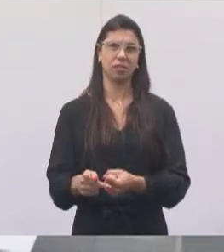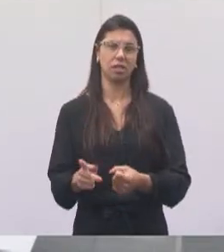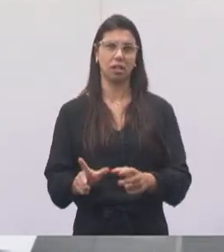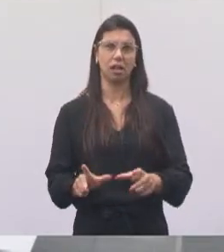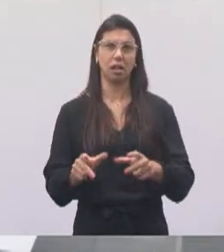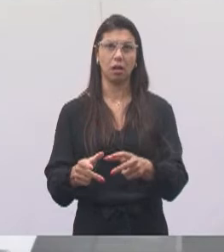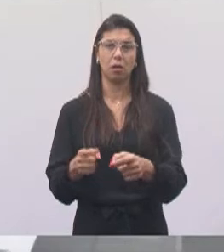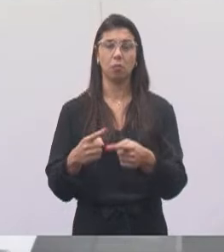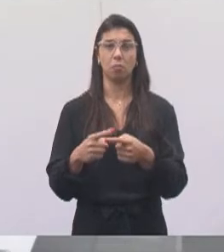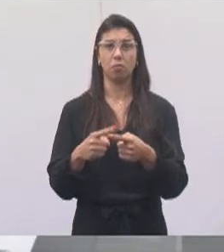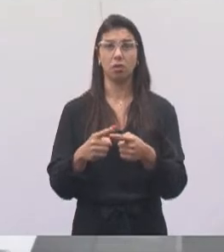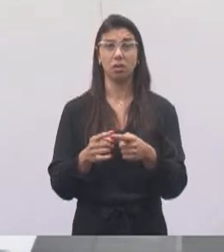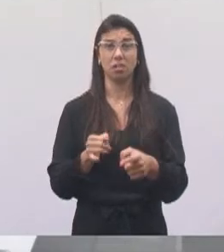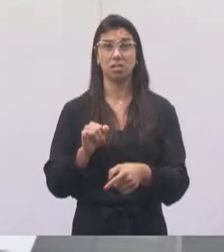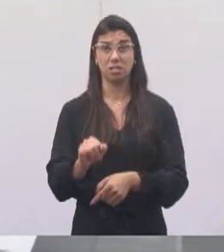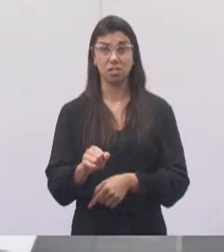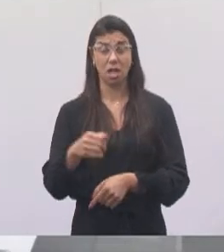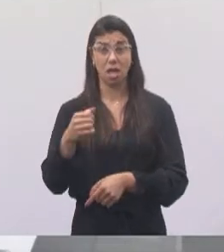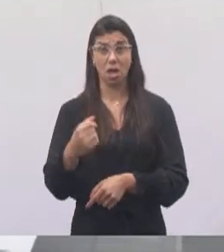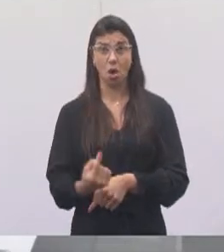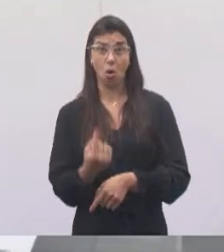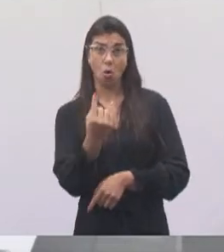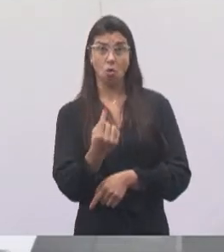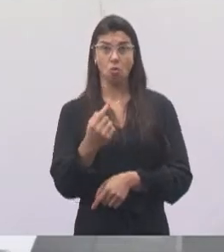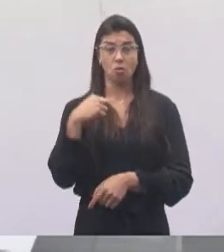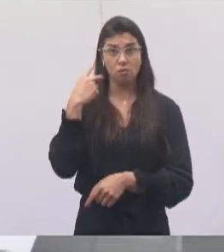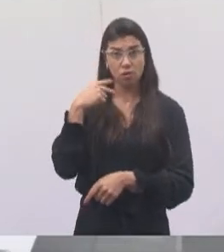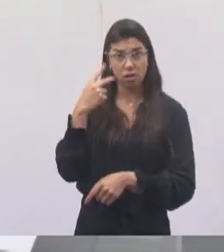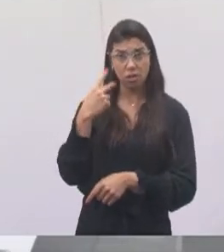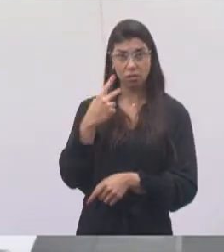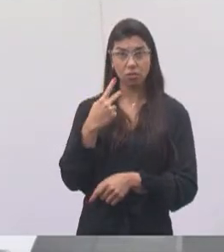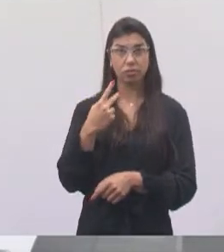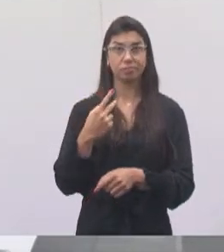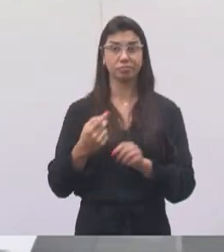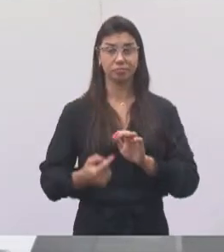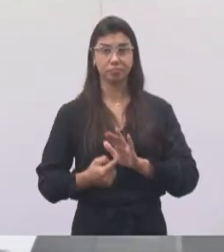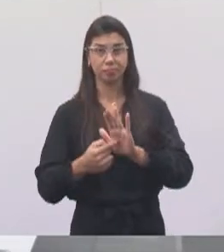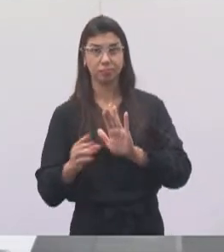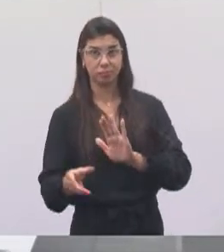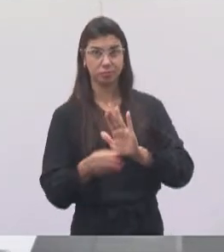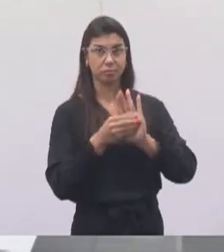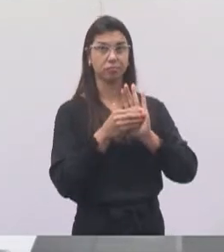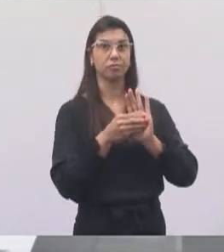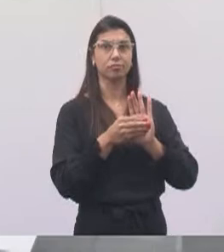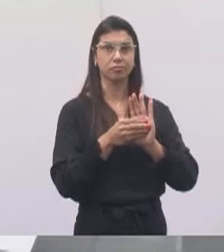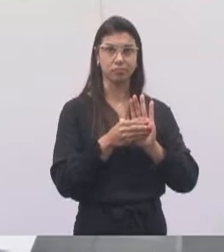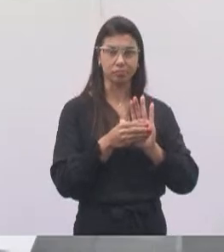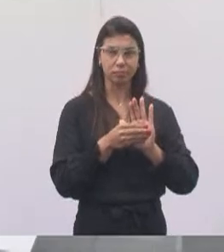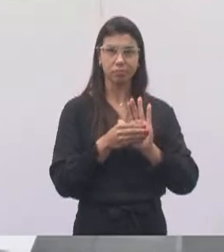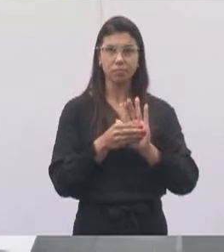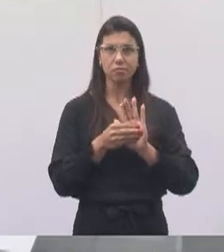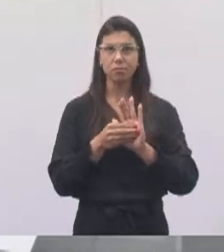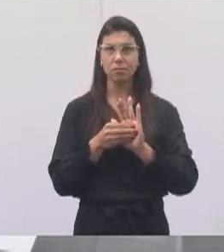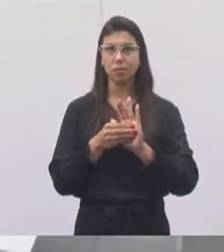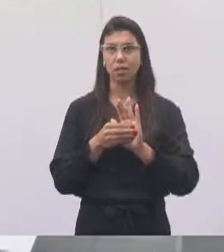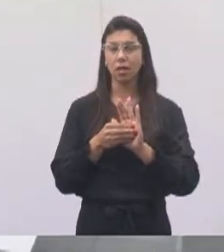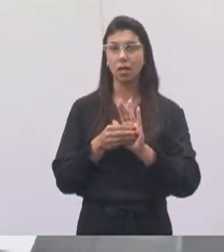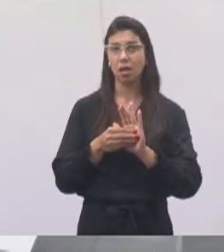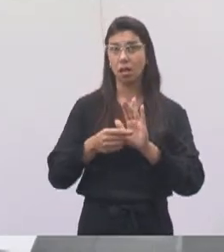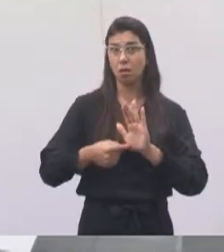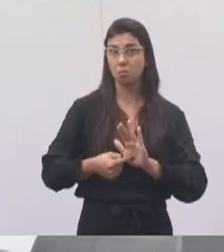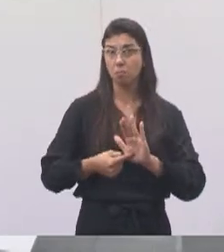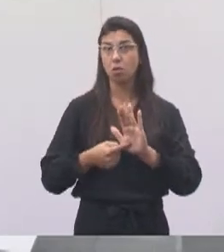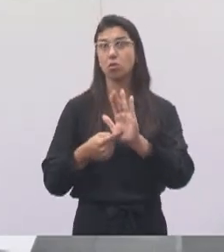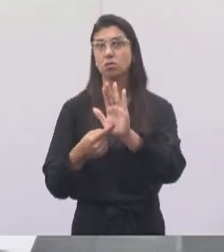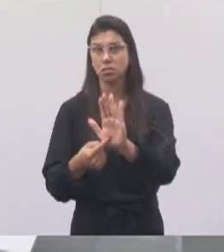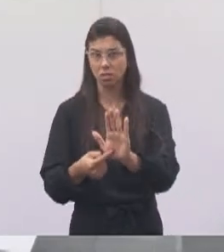Então, se um vereador daqui tivesse apresentado emendas e falado com o vereador Ronin, olha, estou